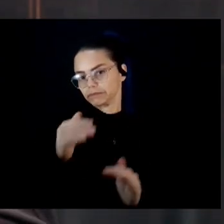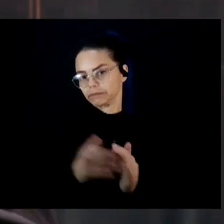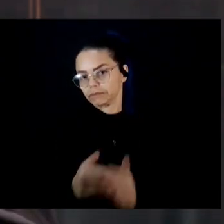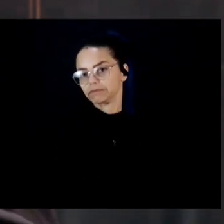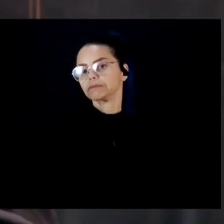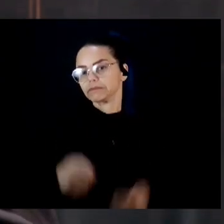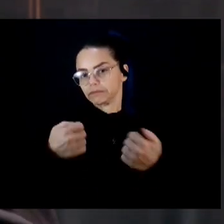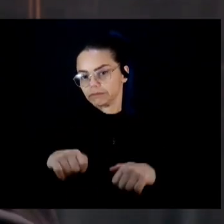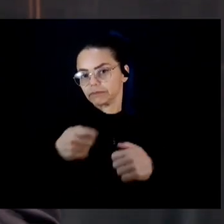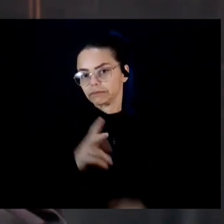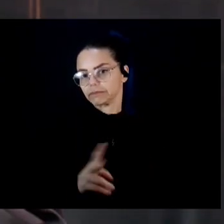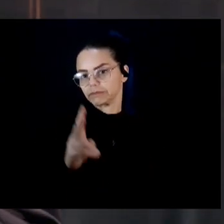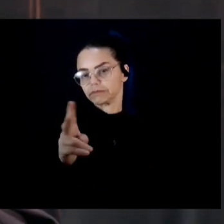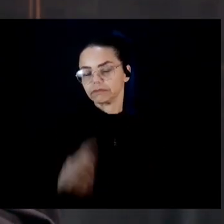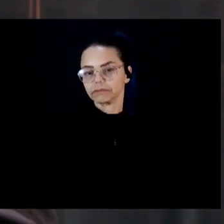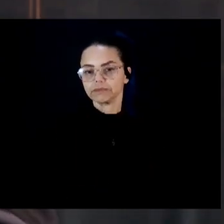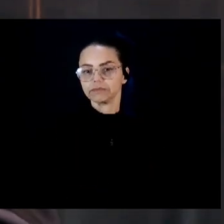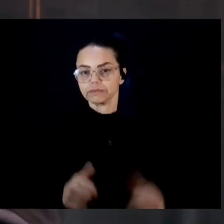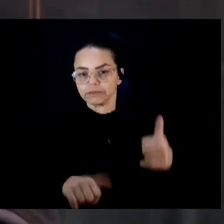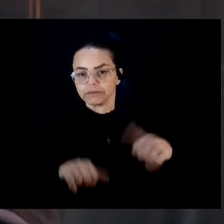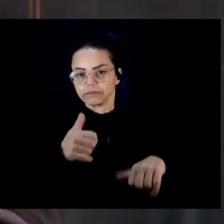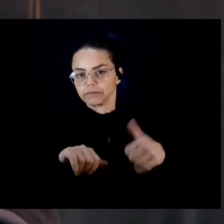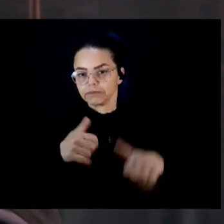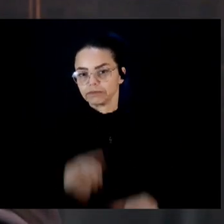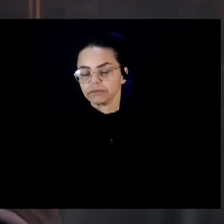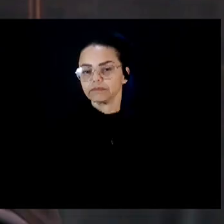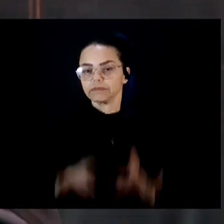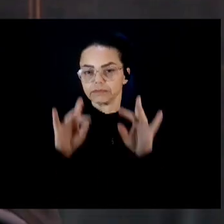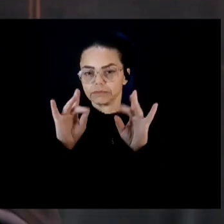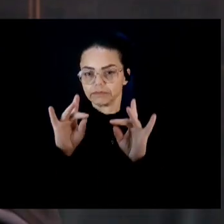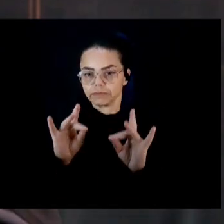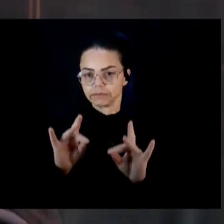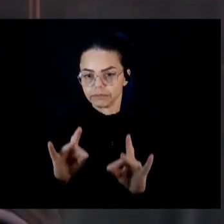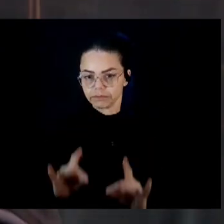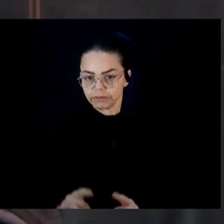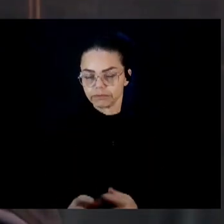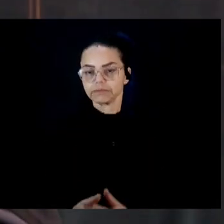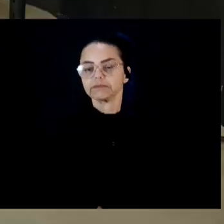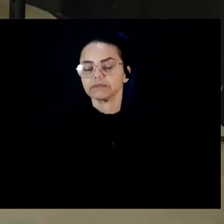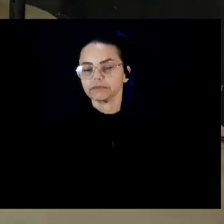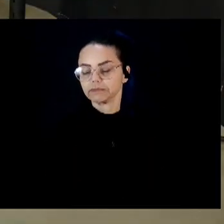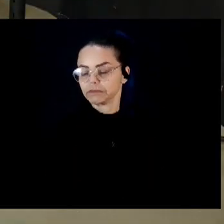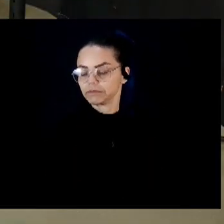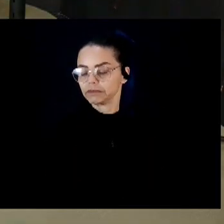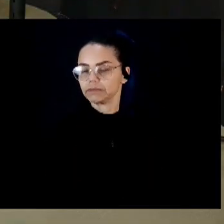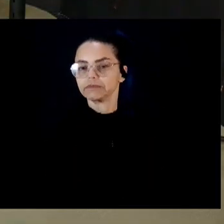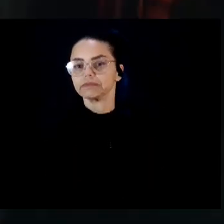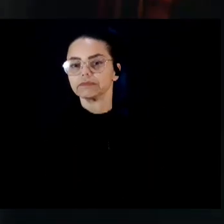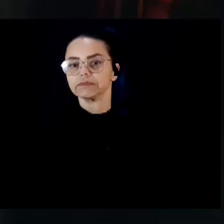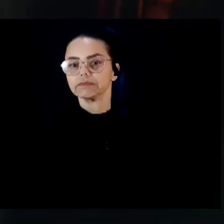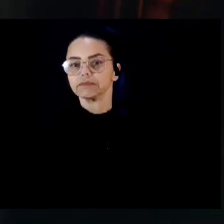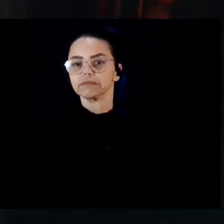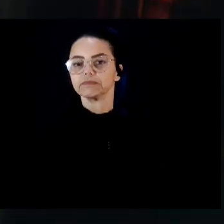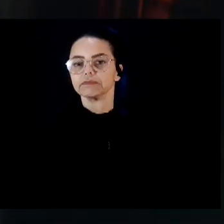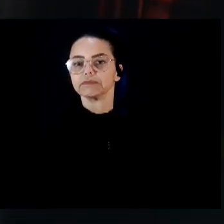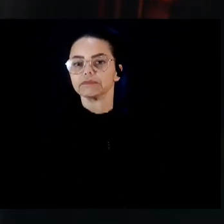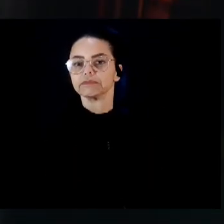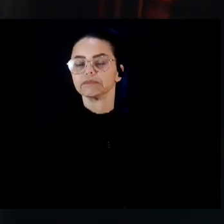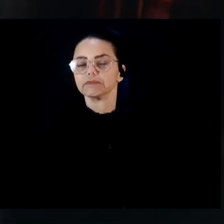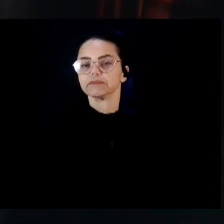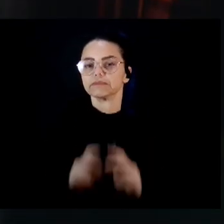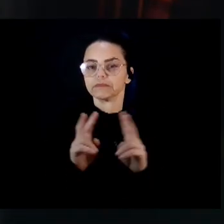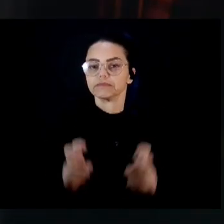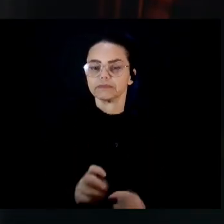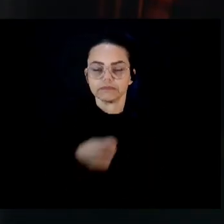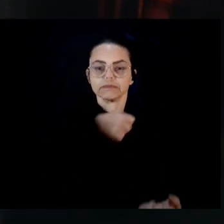sempre de uma avaliação médica muito detalhada para poder indicar. Perfeito, perfeito. Por que eu toquei nesse assunto, né, desses injetáveis?